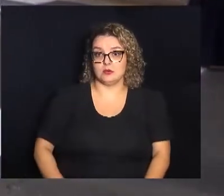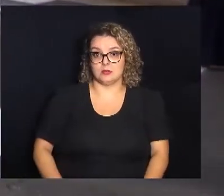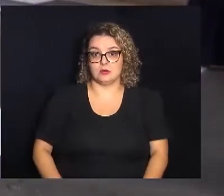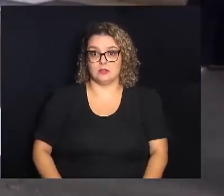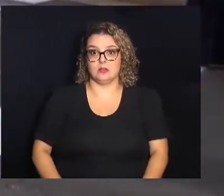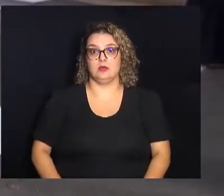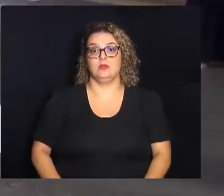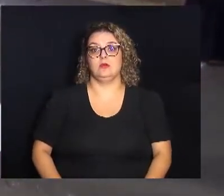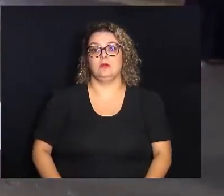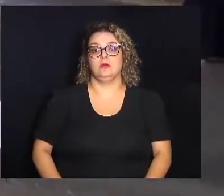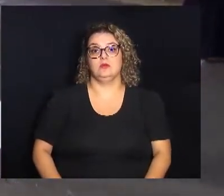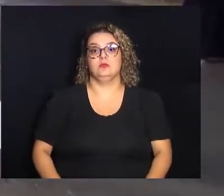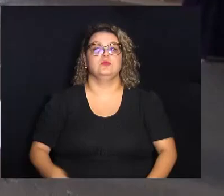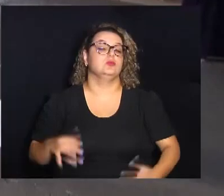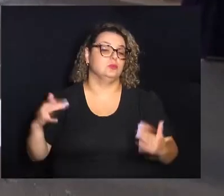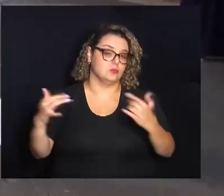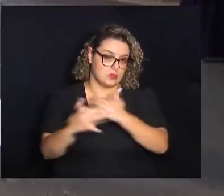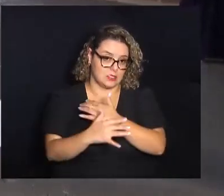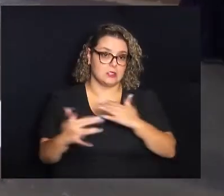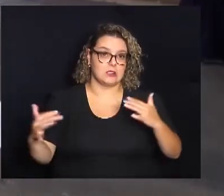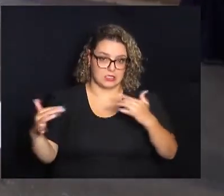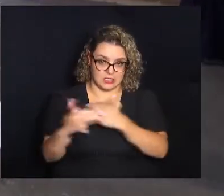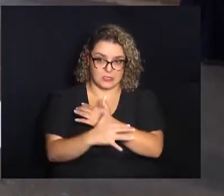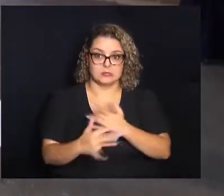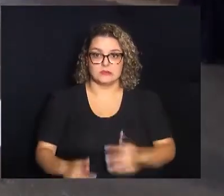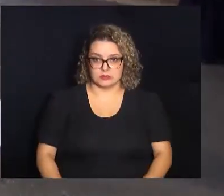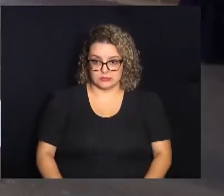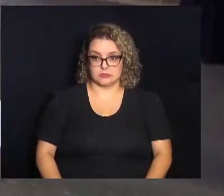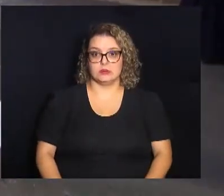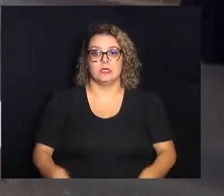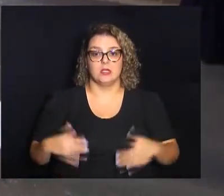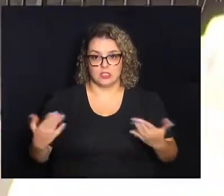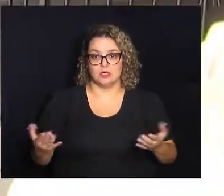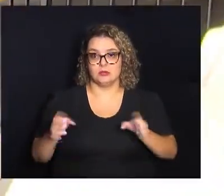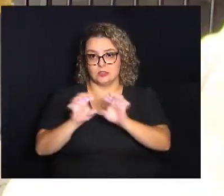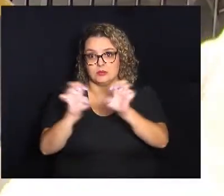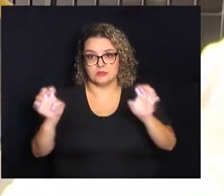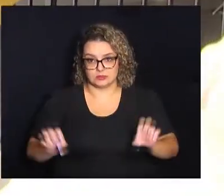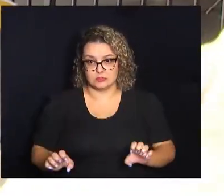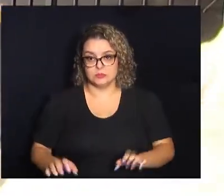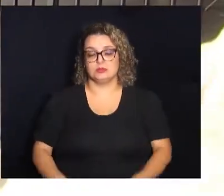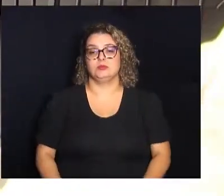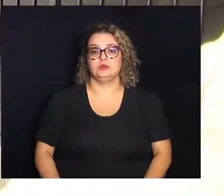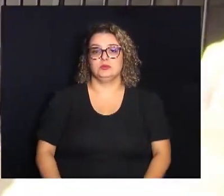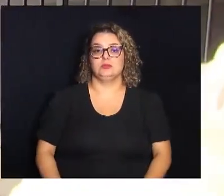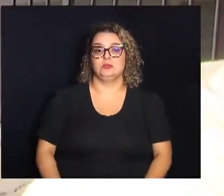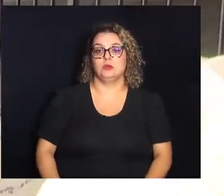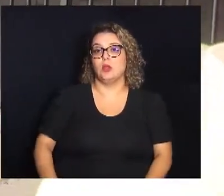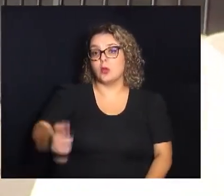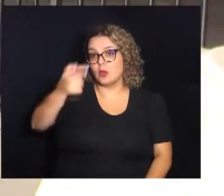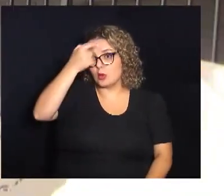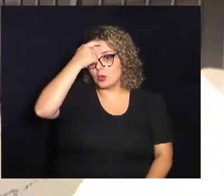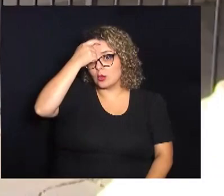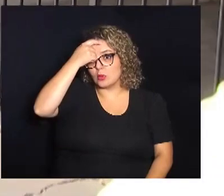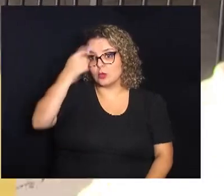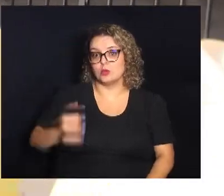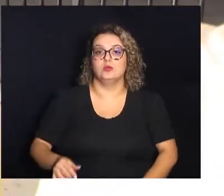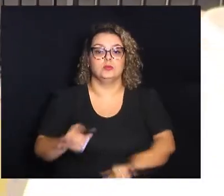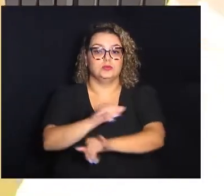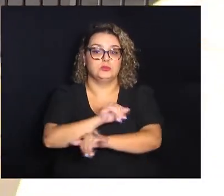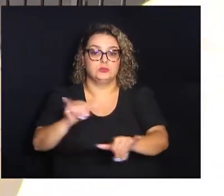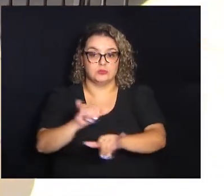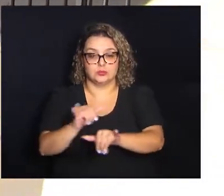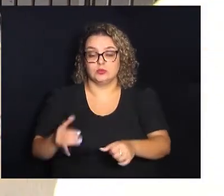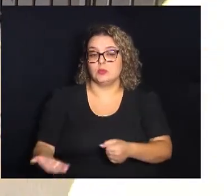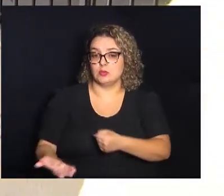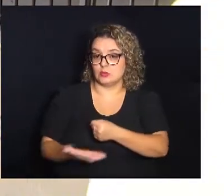questão do pedestre. Então, a partir daí, nós estruturamos o conceito da campanha baseado nos nossos